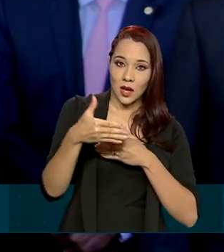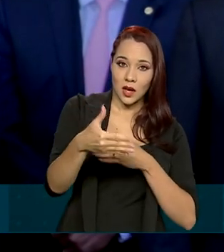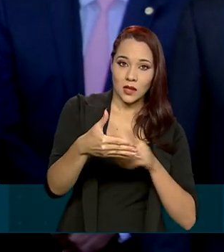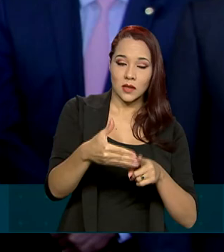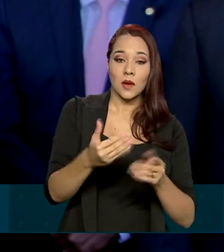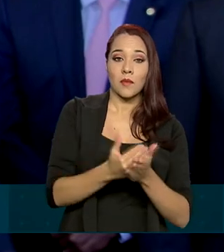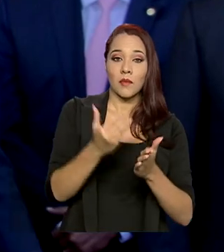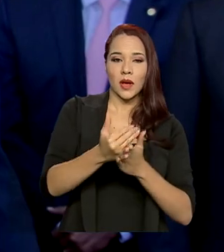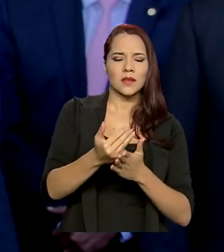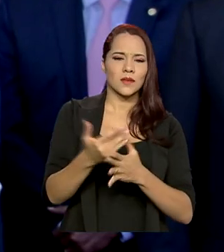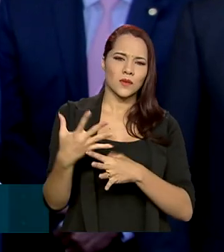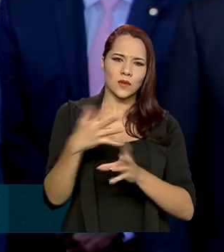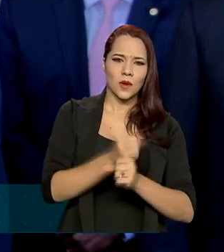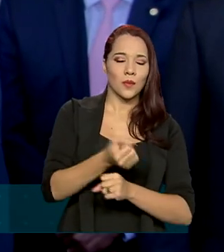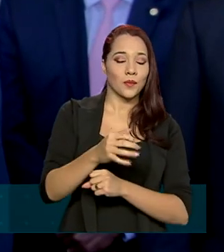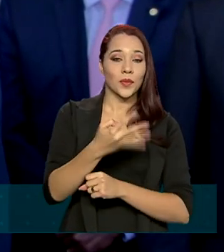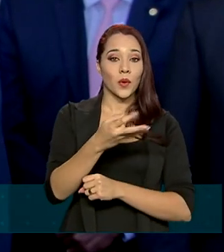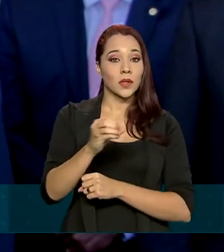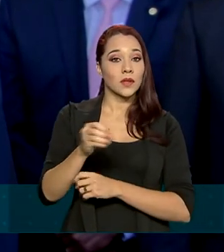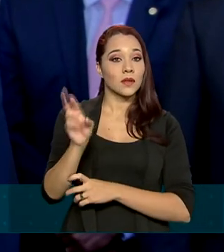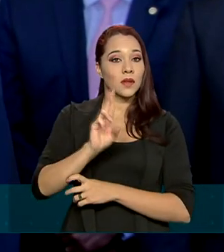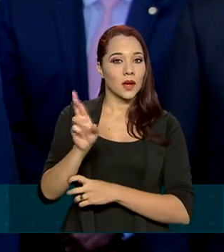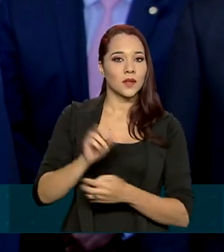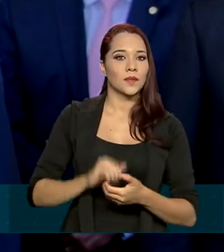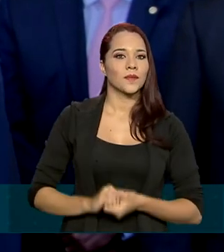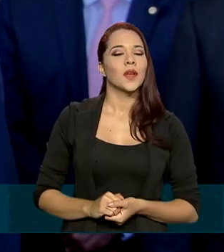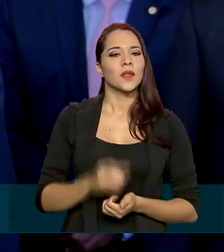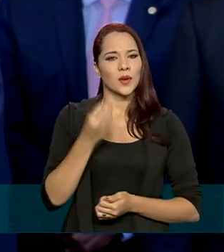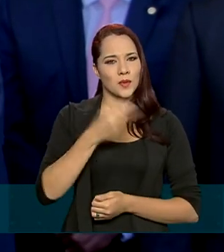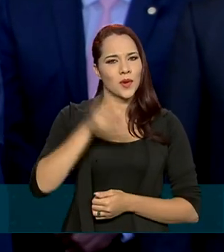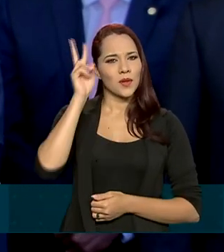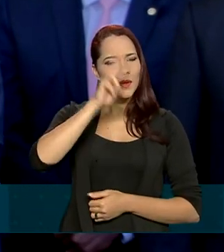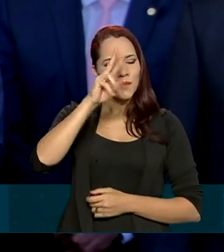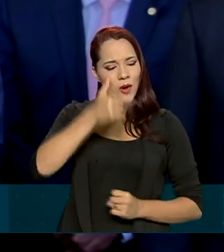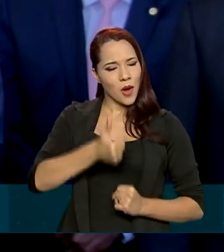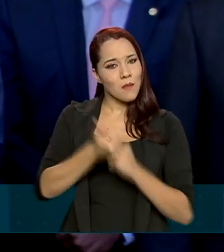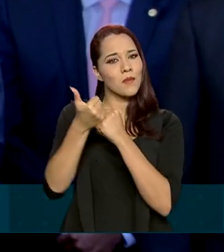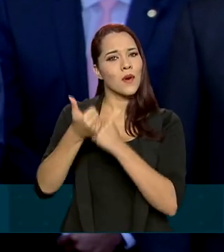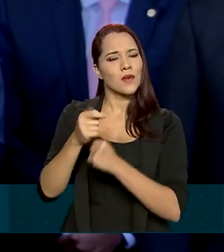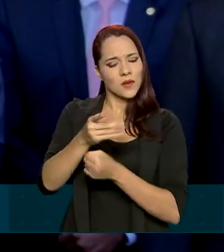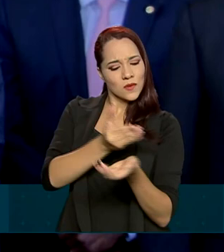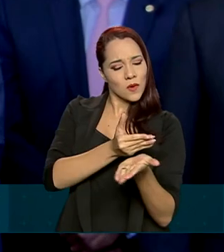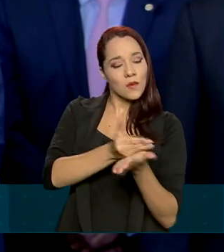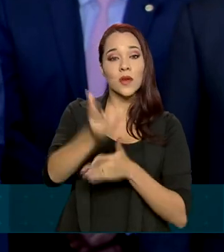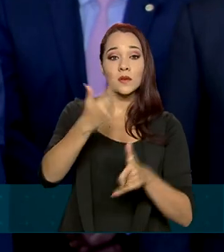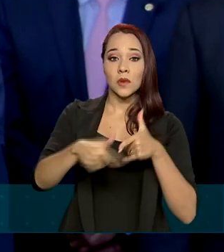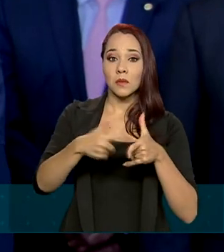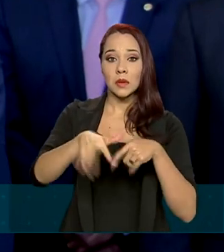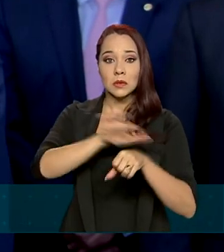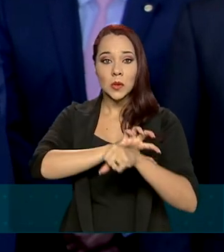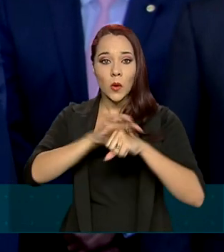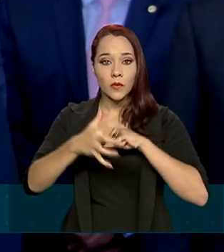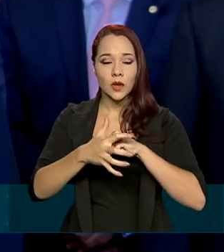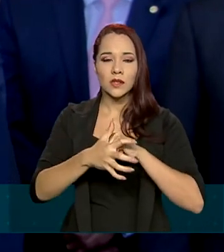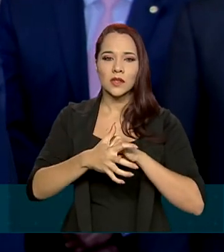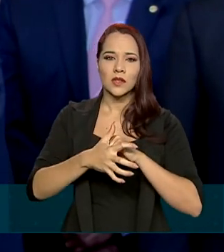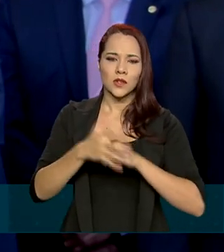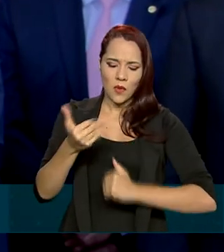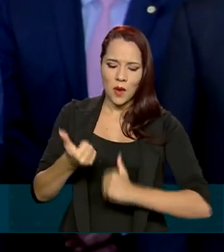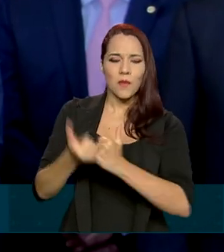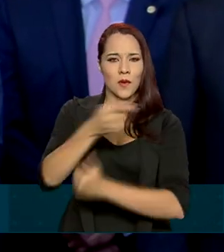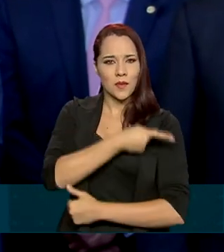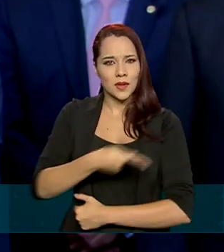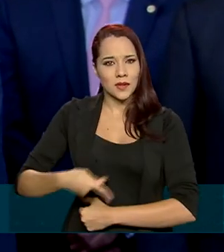R$ 400. Portanto, é um momento também de relembrar o apoio dado desde o início da crise do coronavírus do presidente Bolsonaro